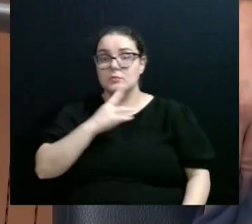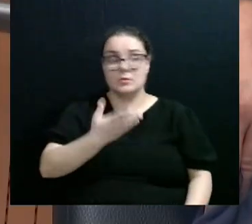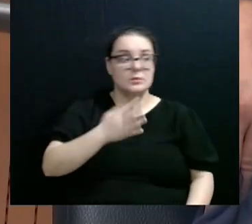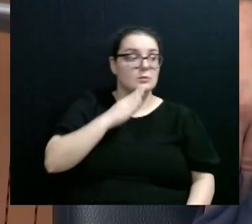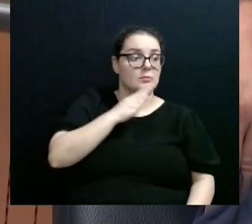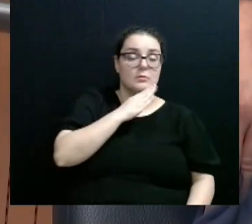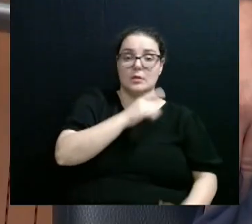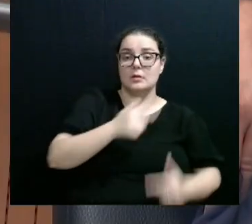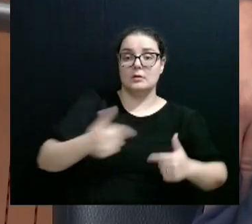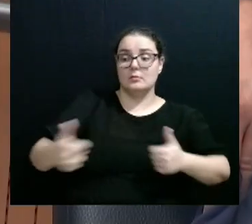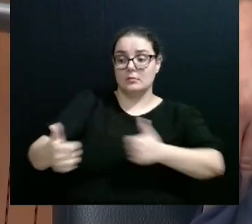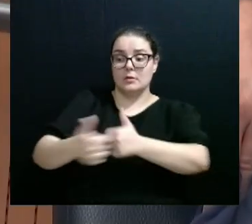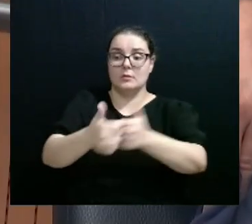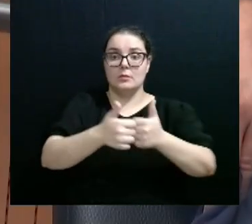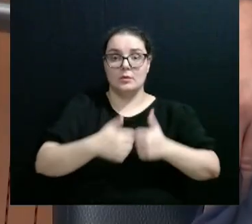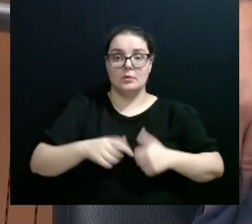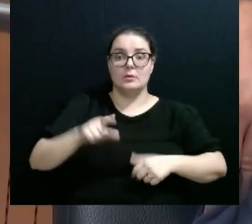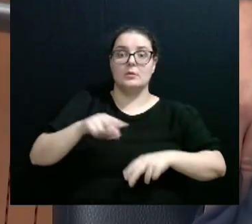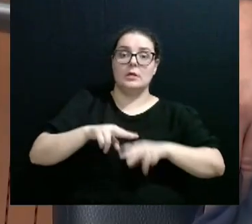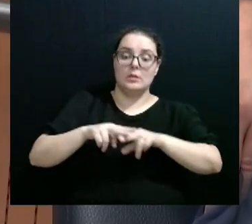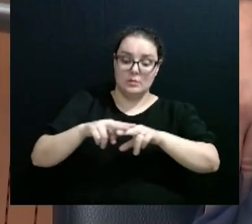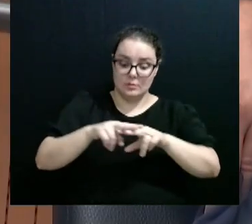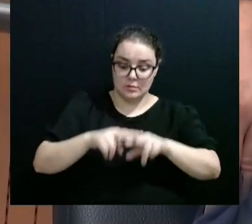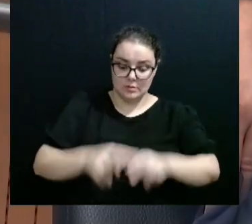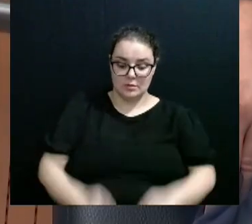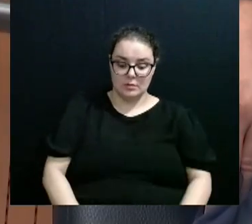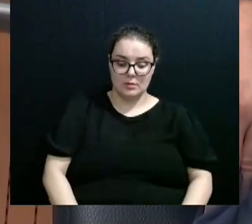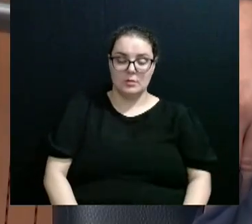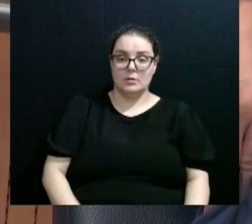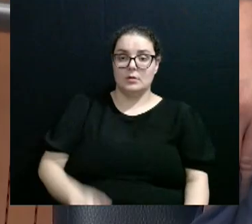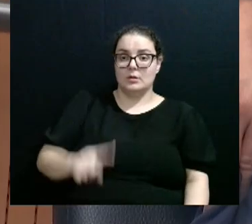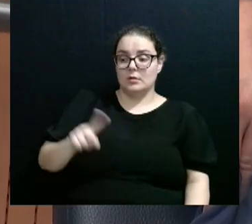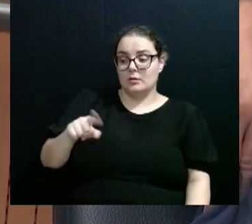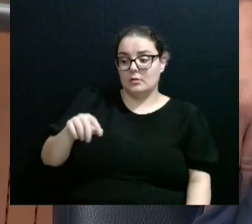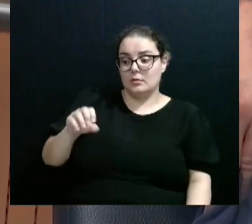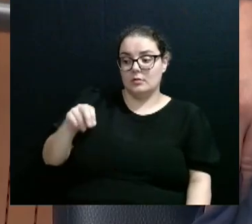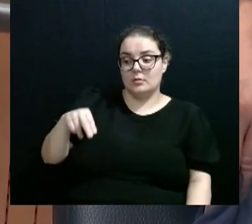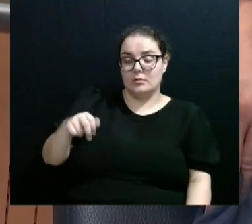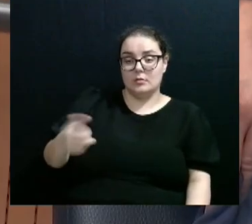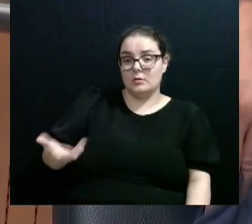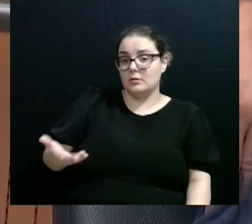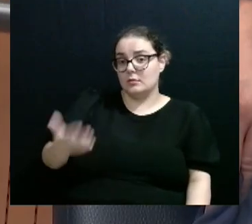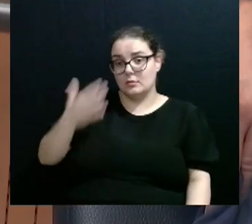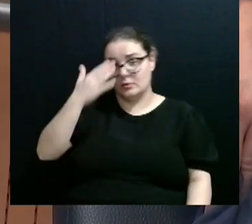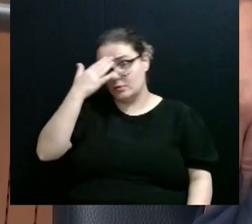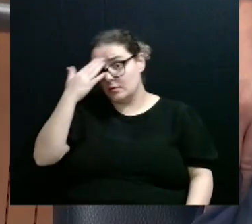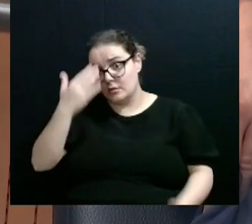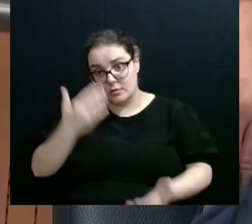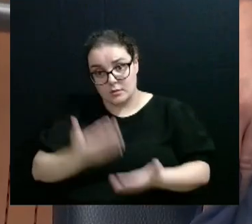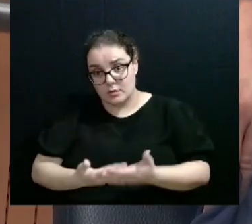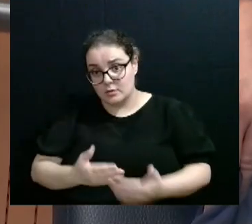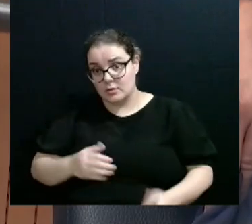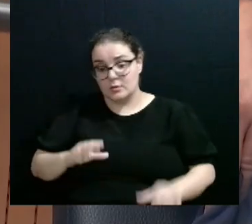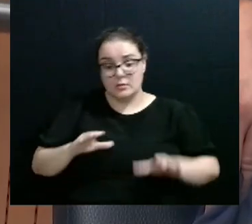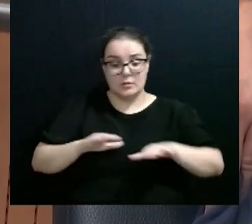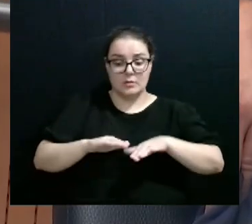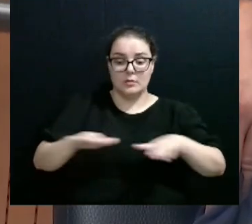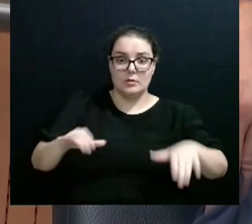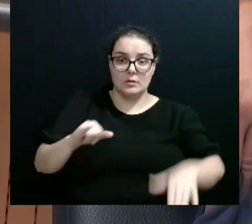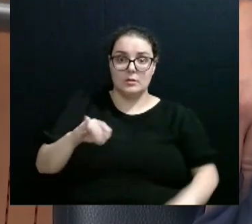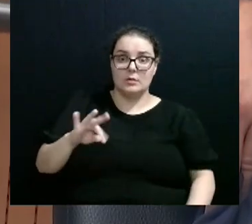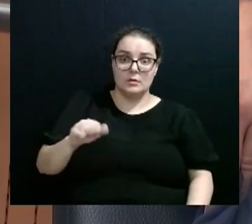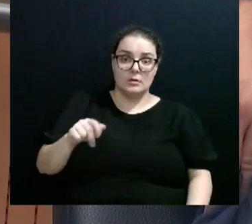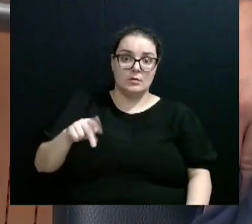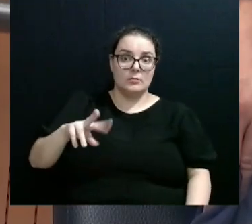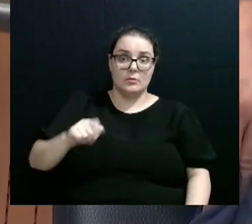é fazer uma revisão nesse sentido da zona e, infelizmente, acreditar que a Barão de Itapura se tornou de bares e ver o que